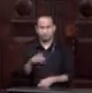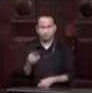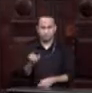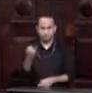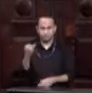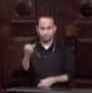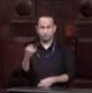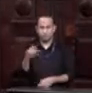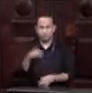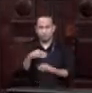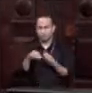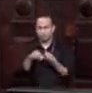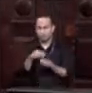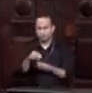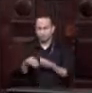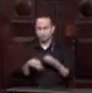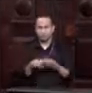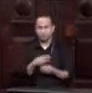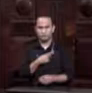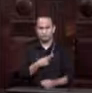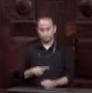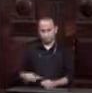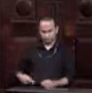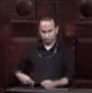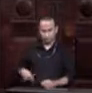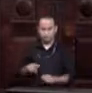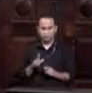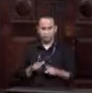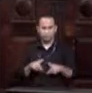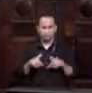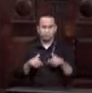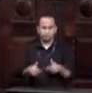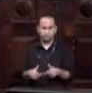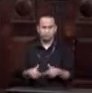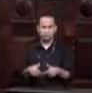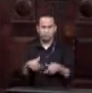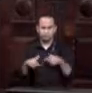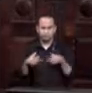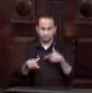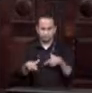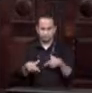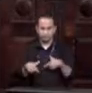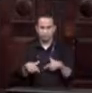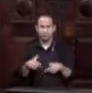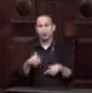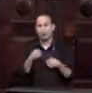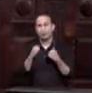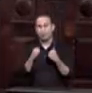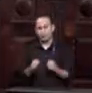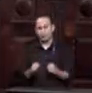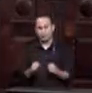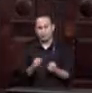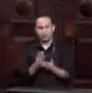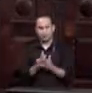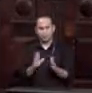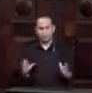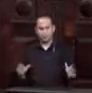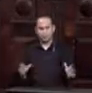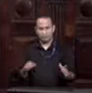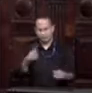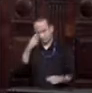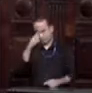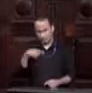a participação de Vossa Excelência na direção dos trabalhos. Então, não poderia encerrar esse